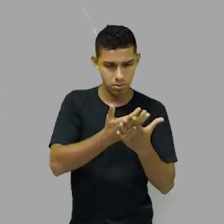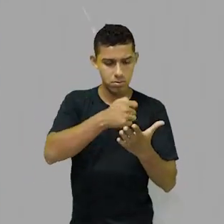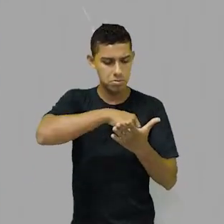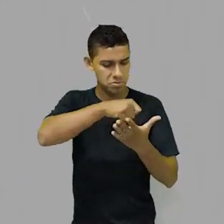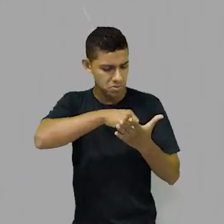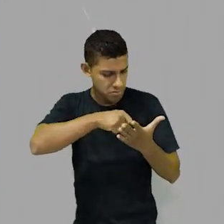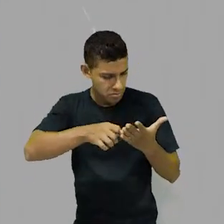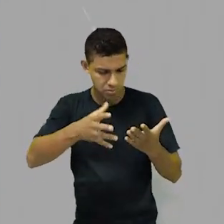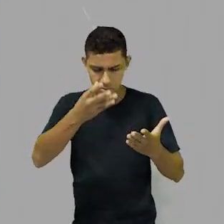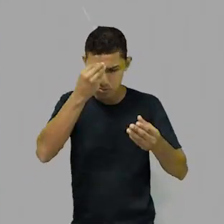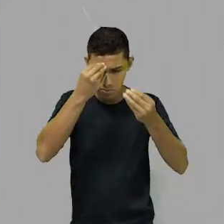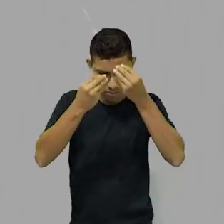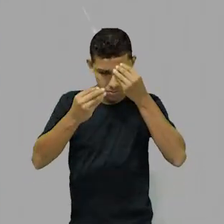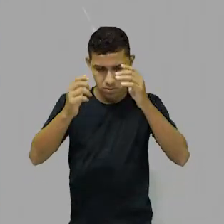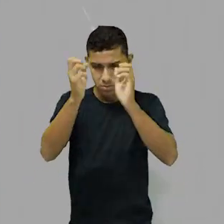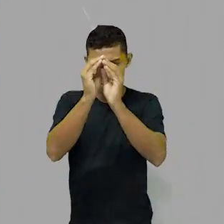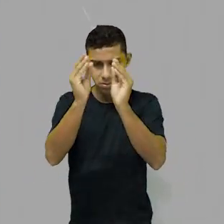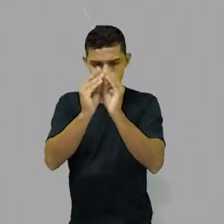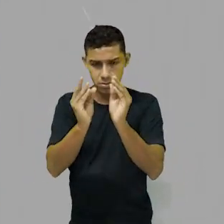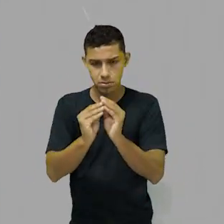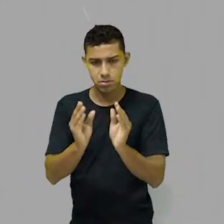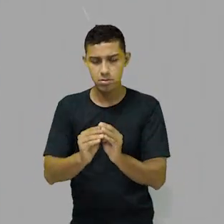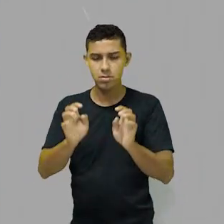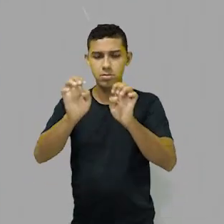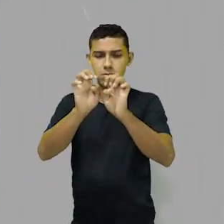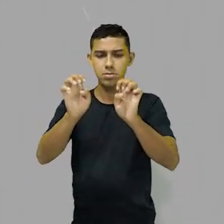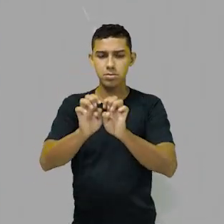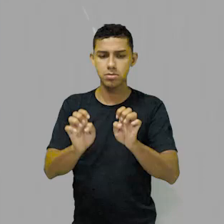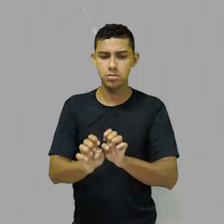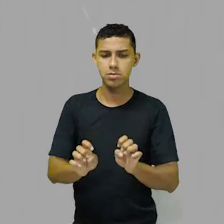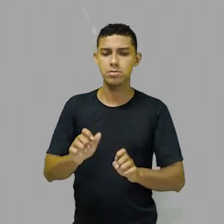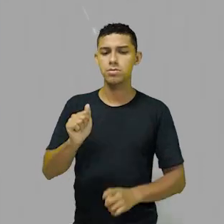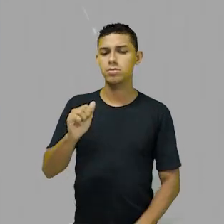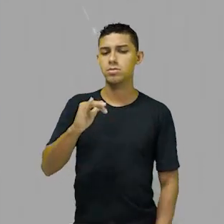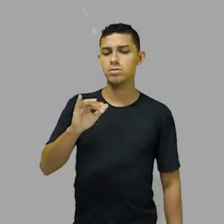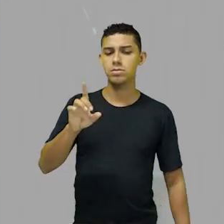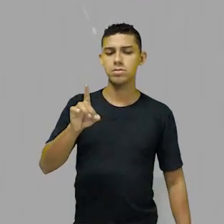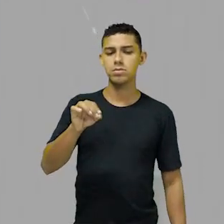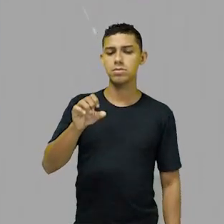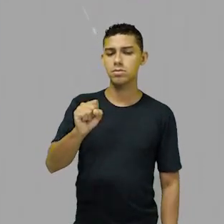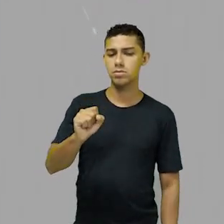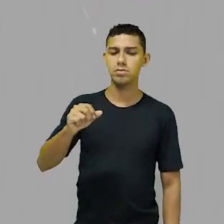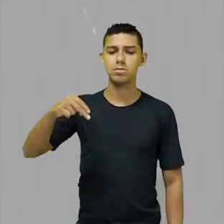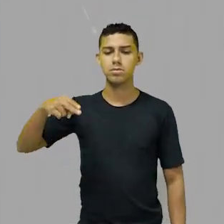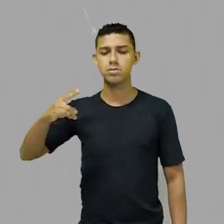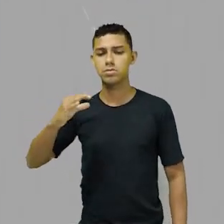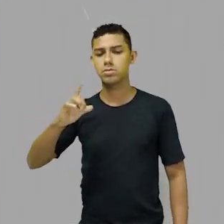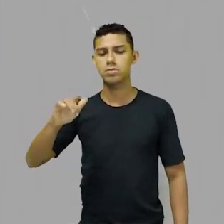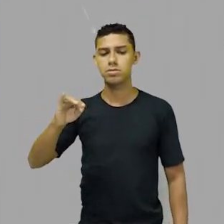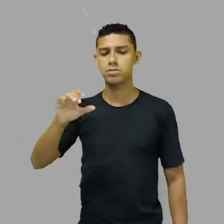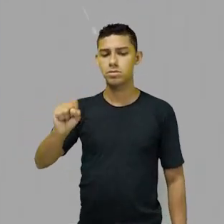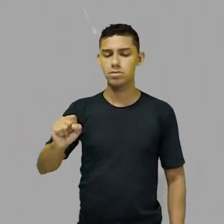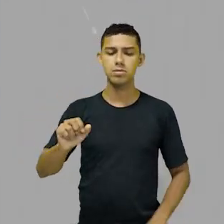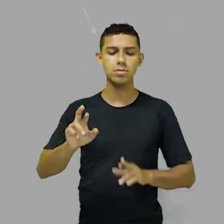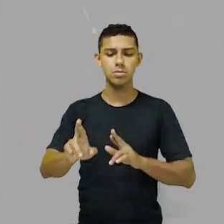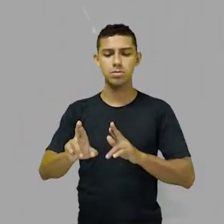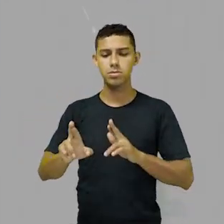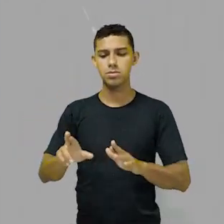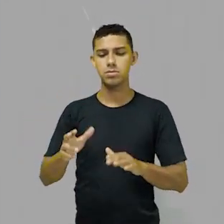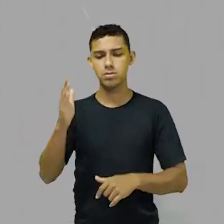anotações, as suas revisões a respeito da estrutura dos ácidos nucleicos. E eu espero que vocês tenham entendido, tá?